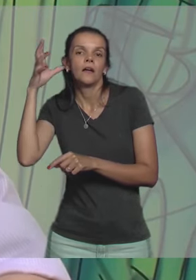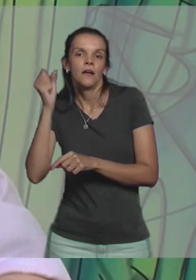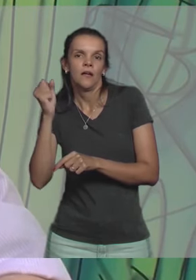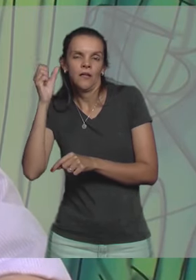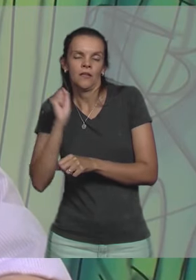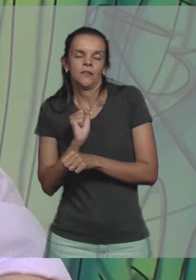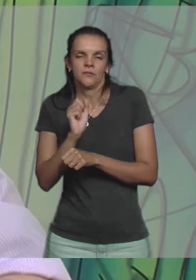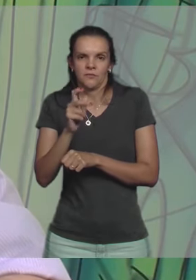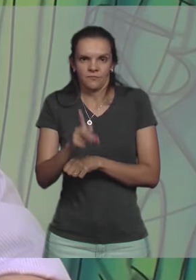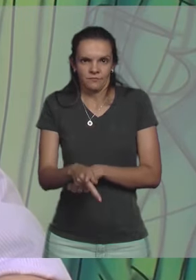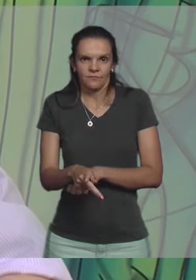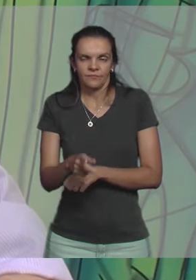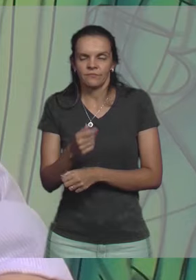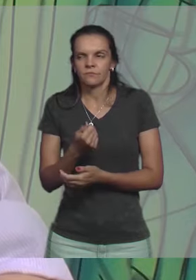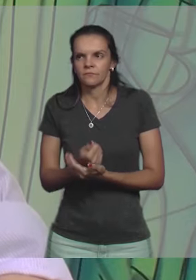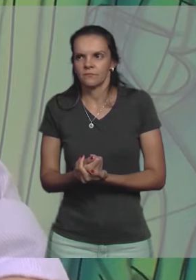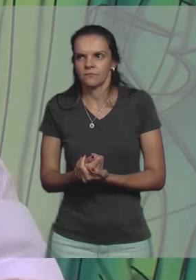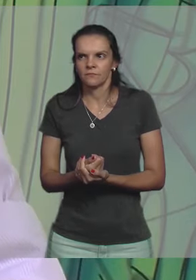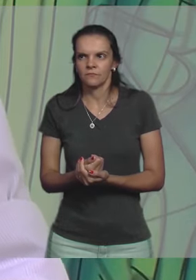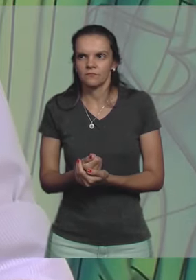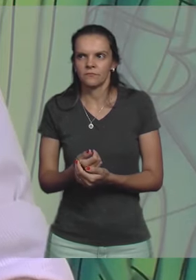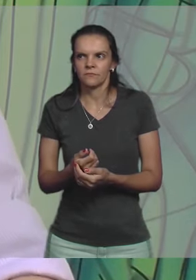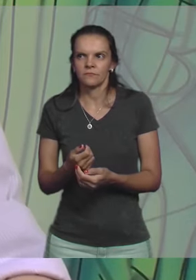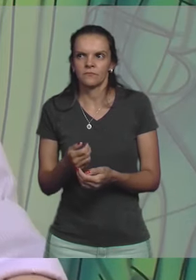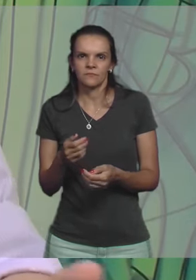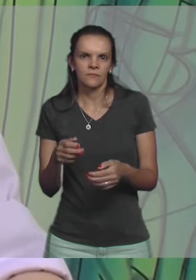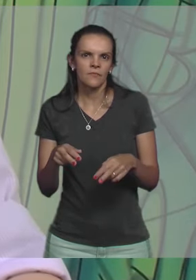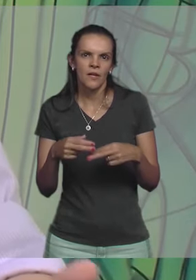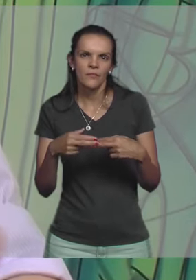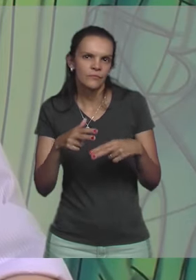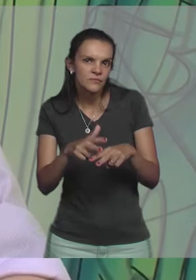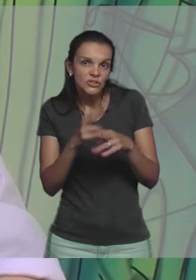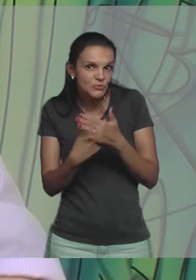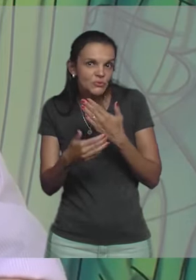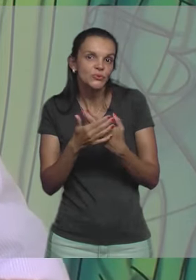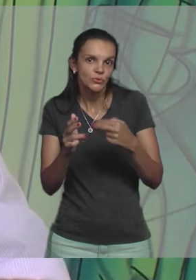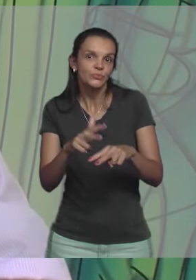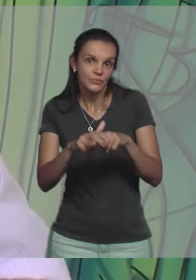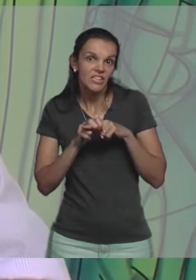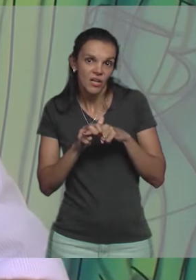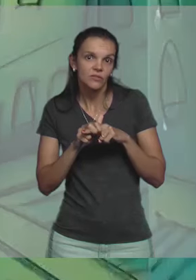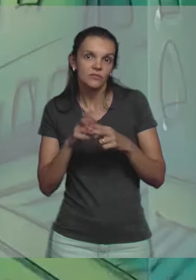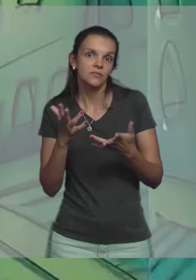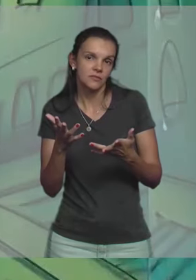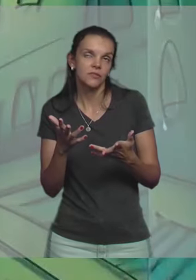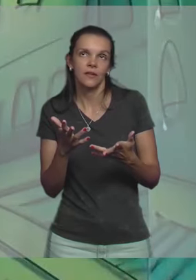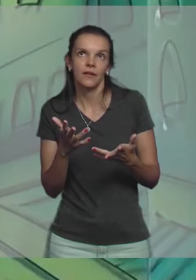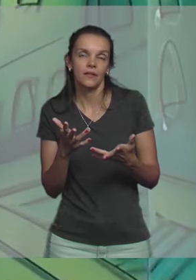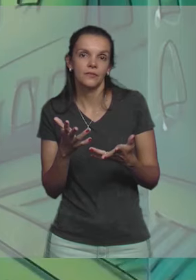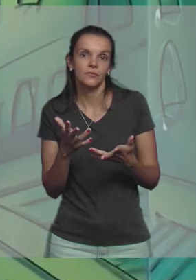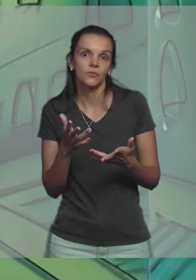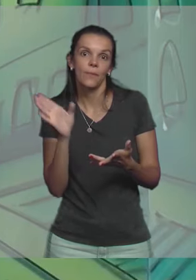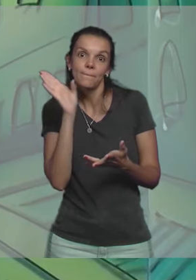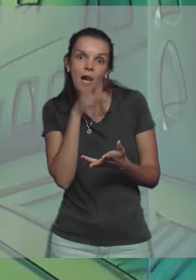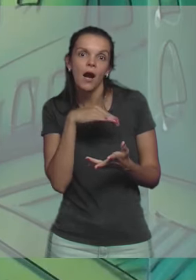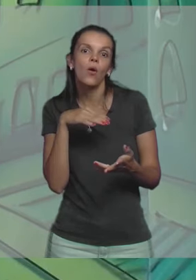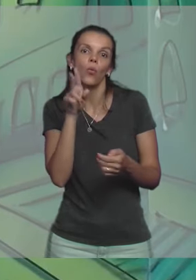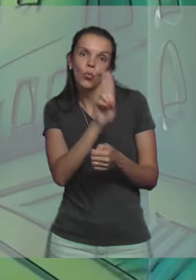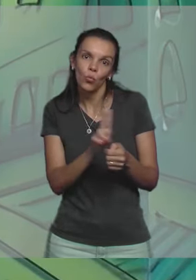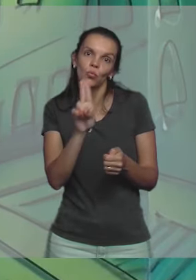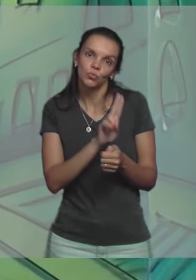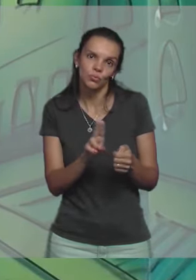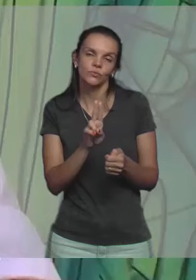nós temos em detrimento do mau uso do transporte, digamos assim, né? A poluição também é um deles. Não vou nem falar na